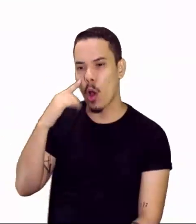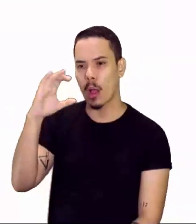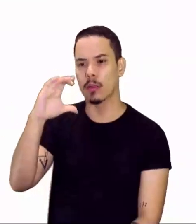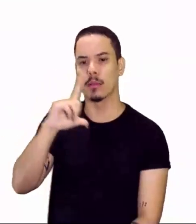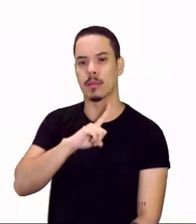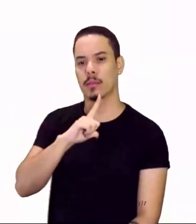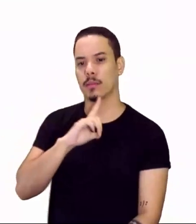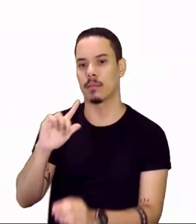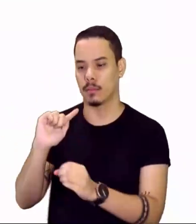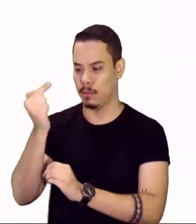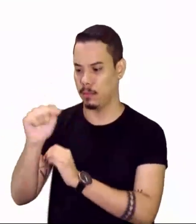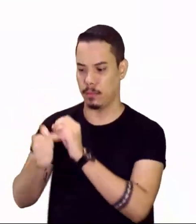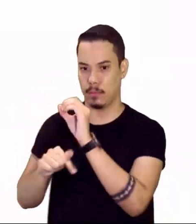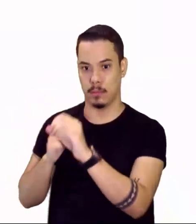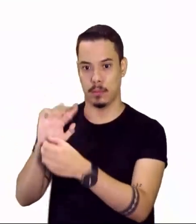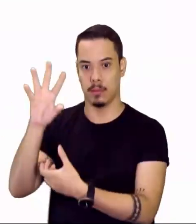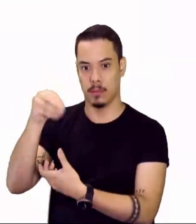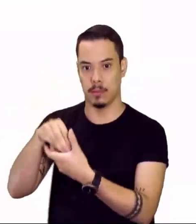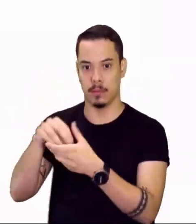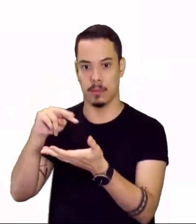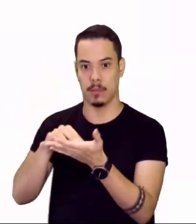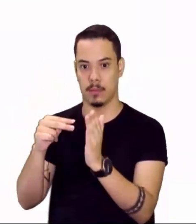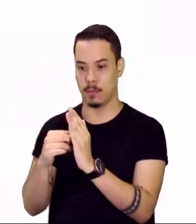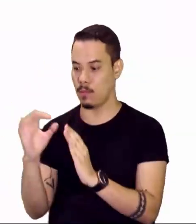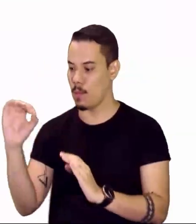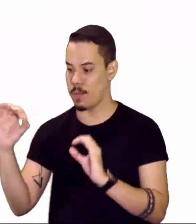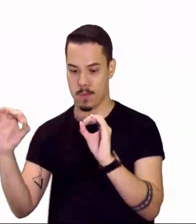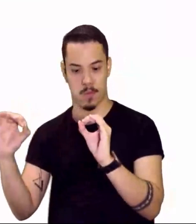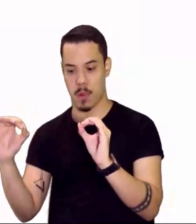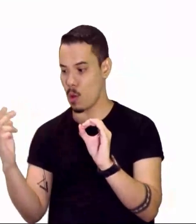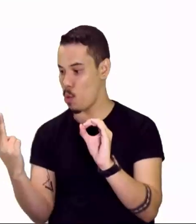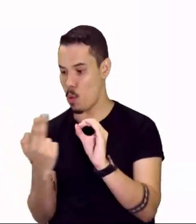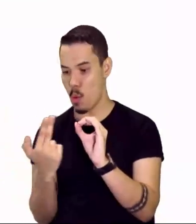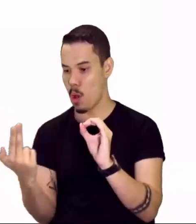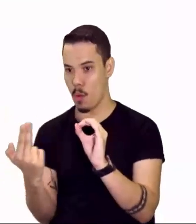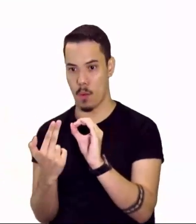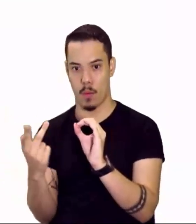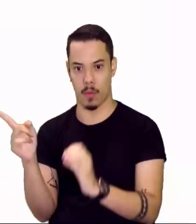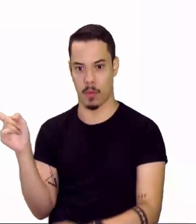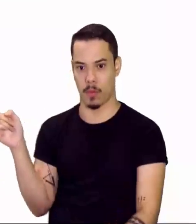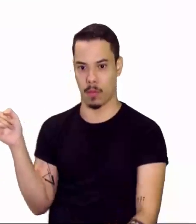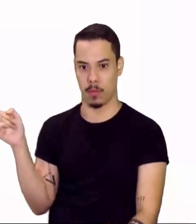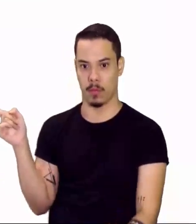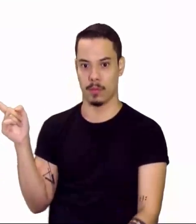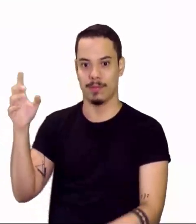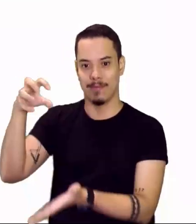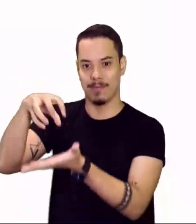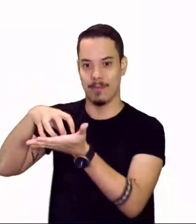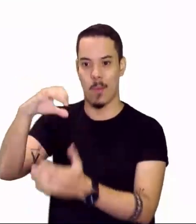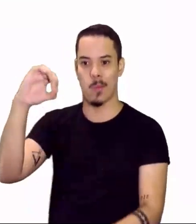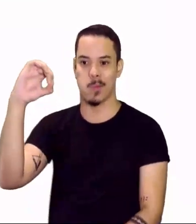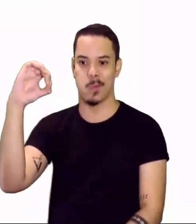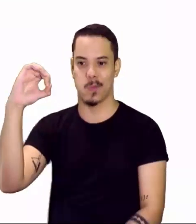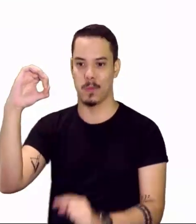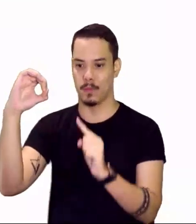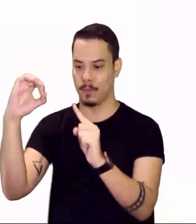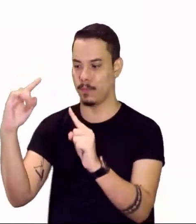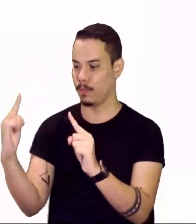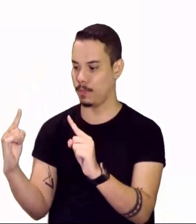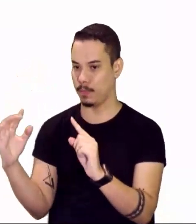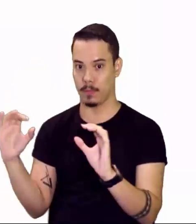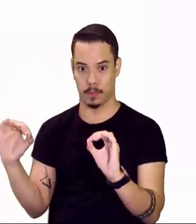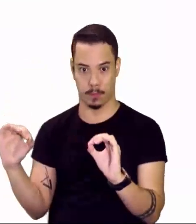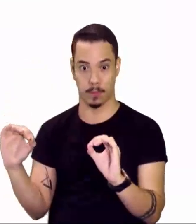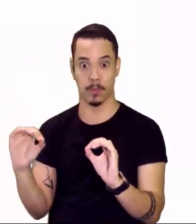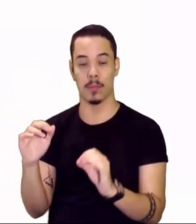Esses átomos aqui, eles são ditos como os dois átomos iguais. Quem é a molécula central? Essa daqui.